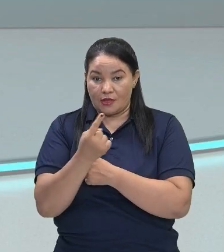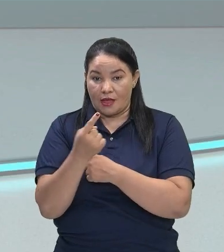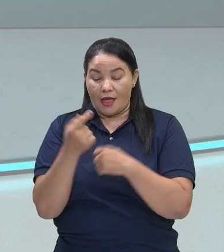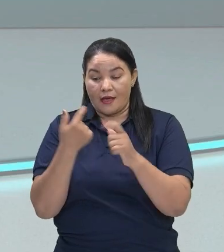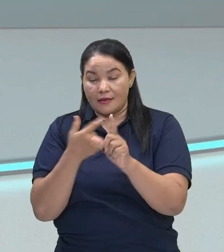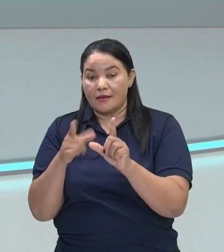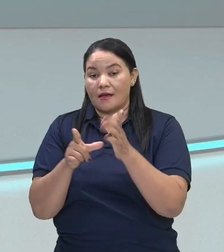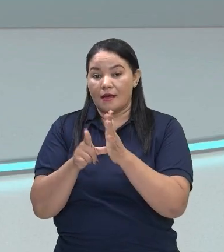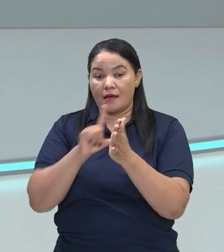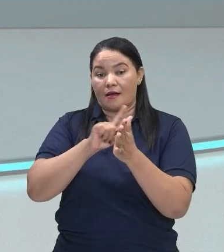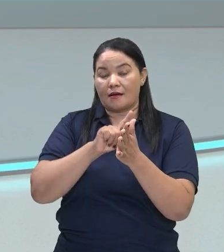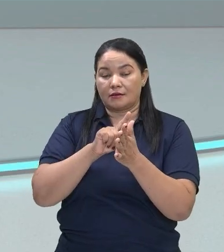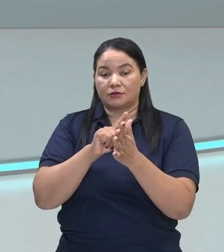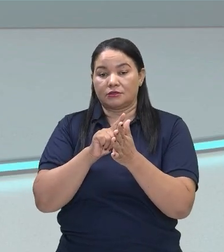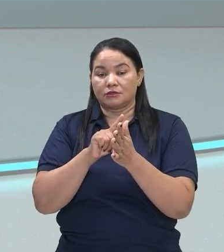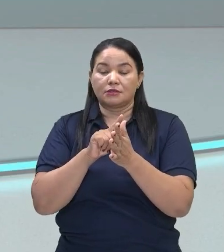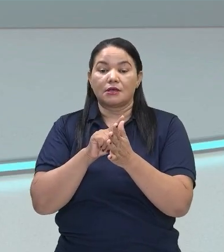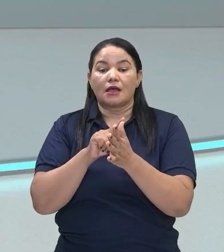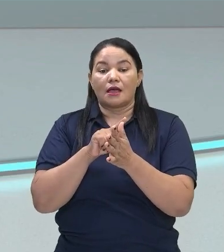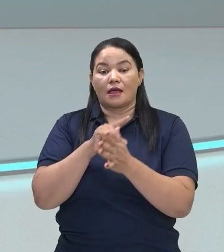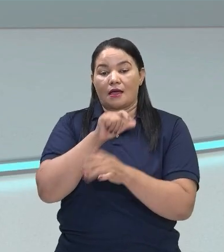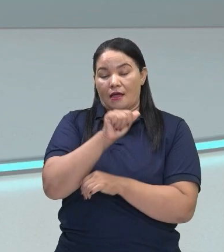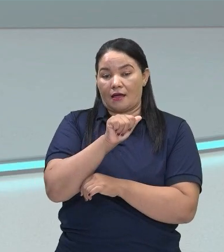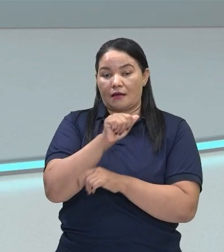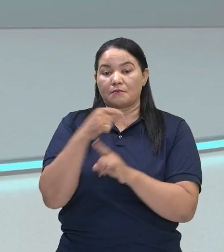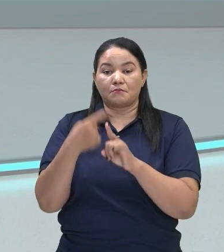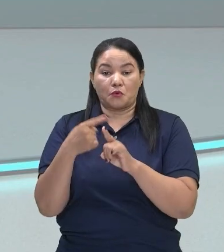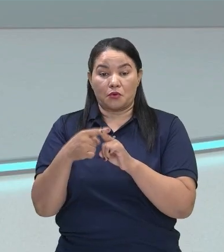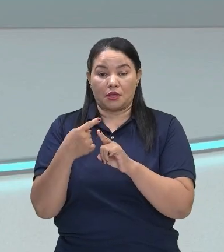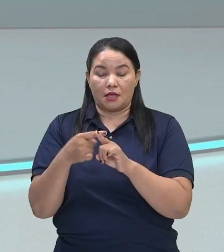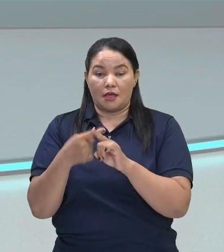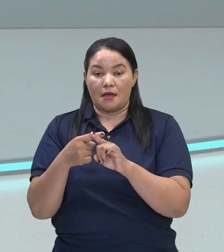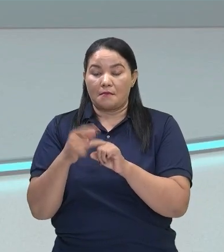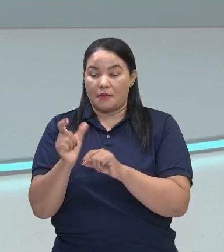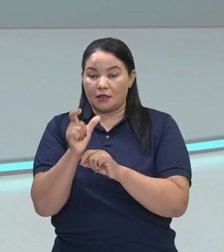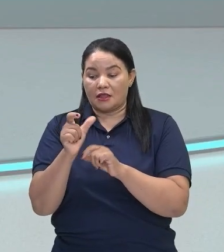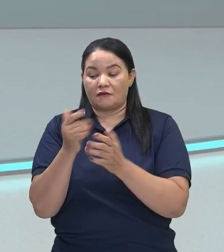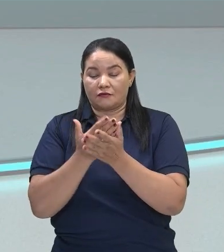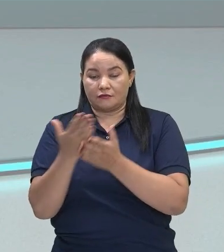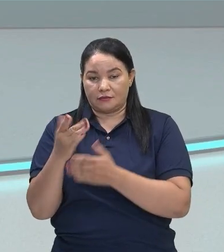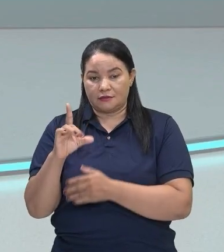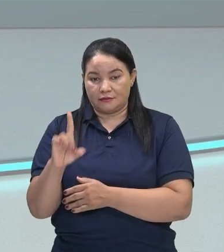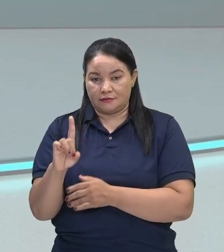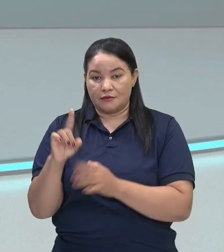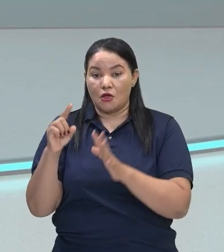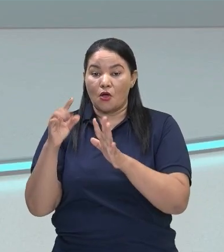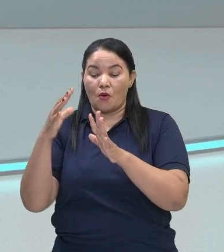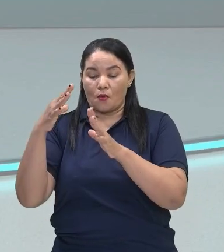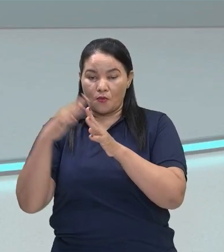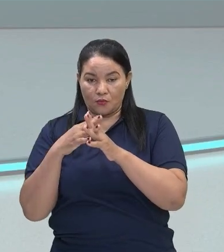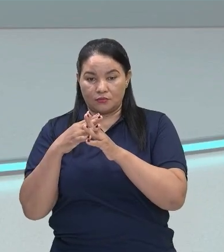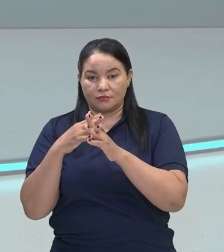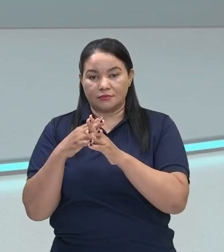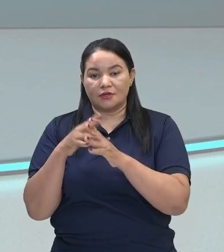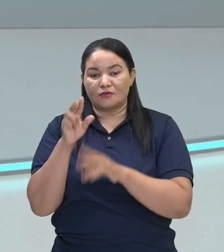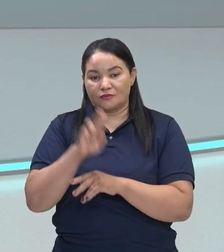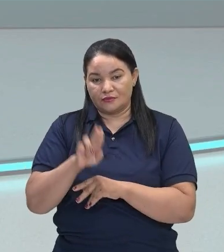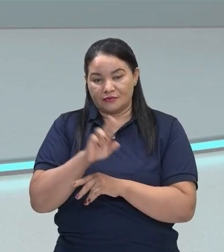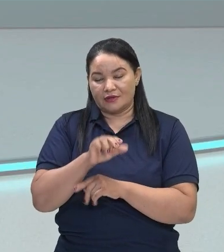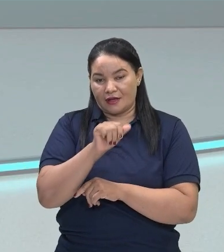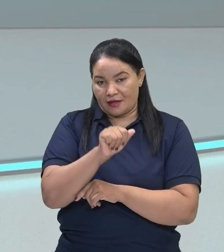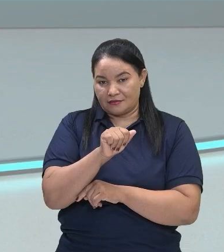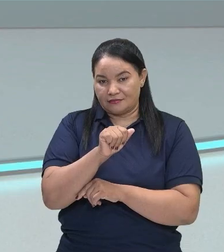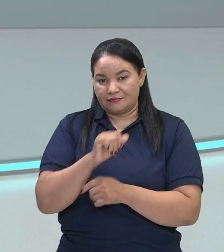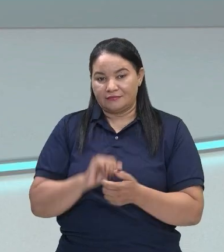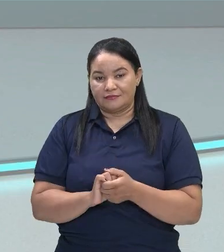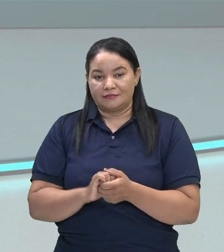tem inicial de consoante, com som de consoante. Logo, eu vou utilizar o a. I have a dog. Eu